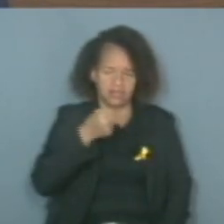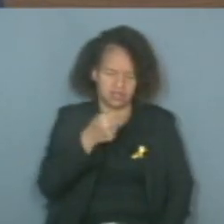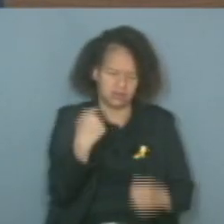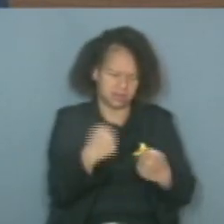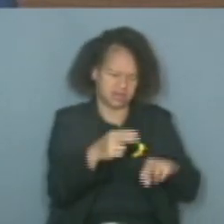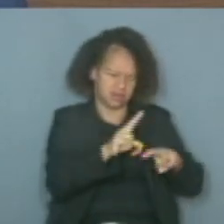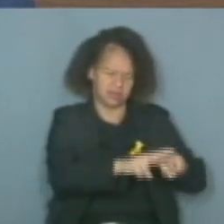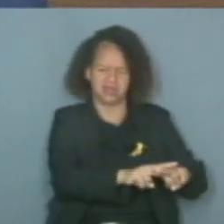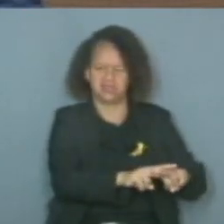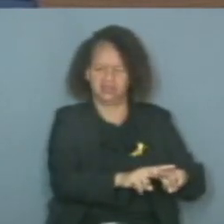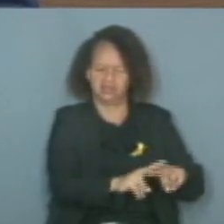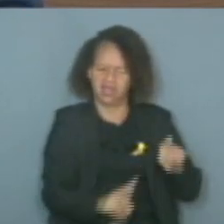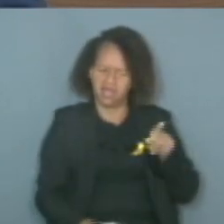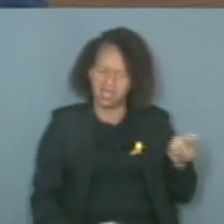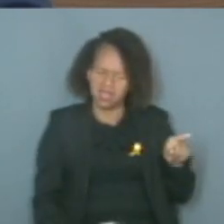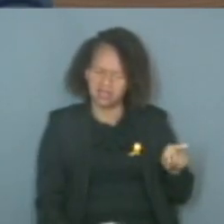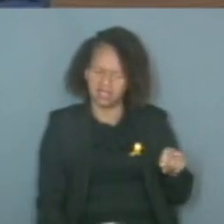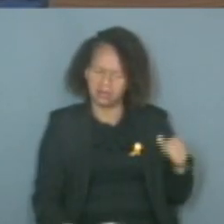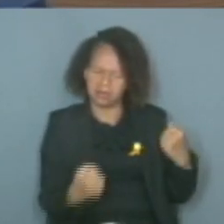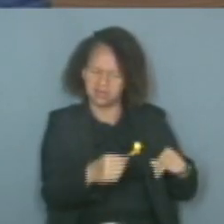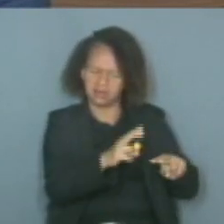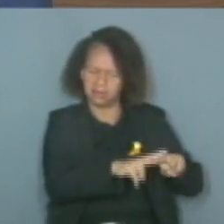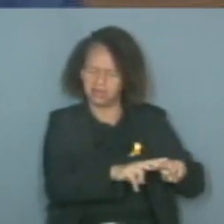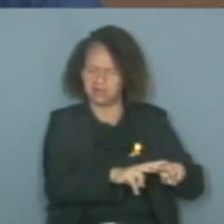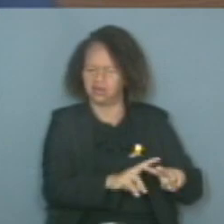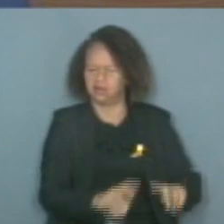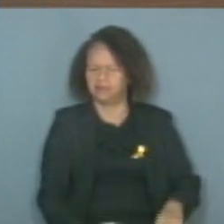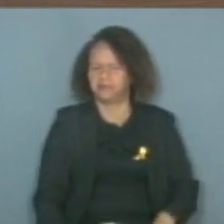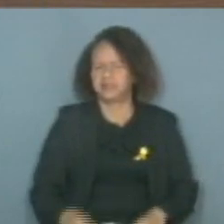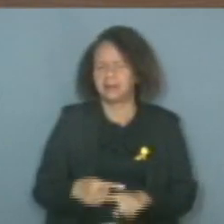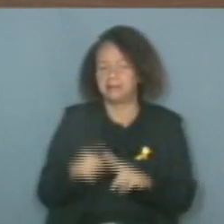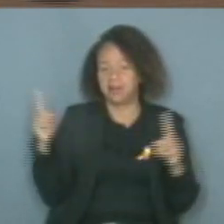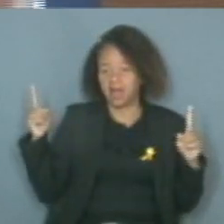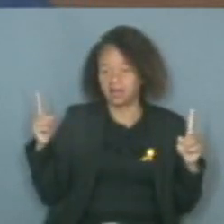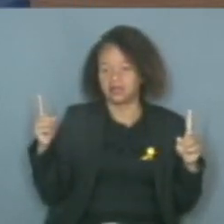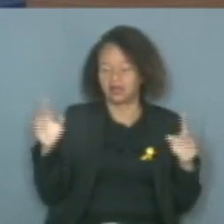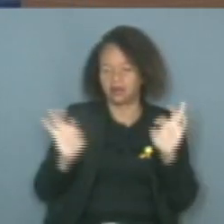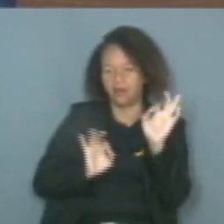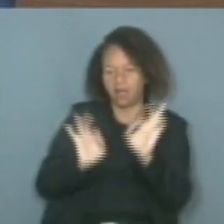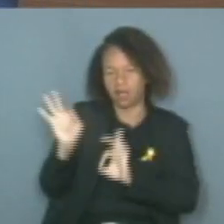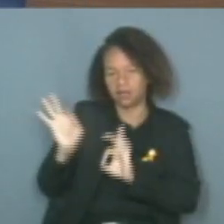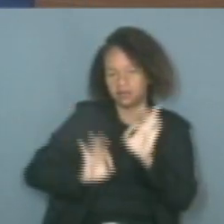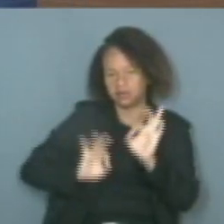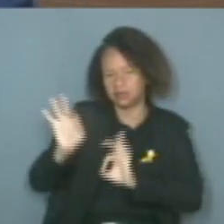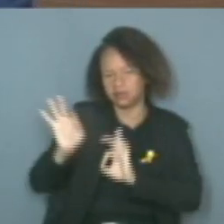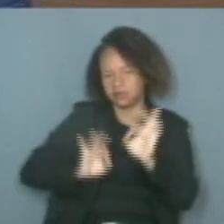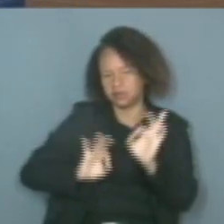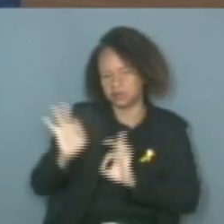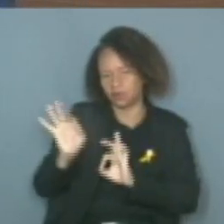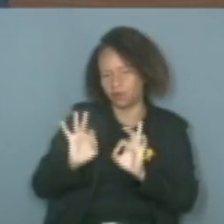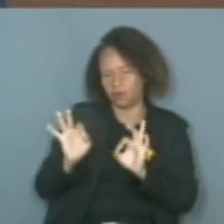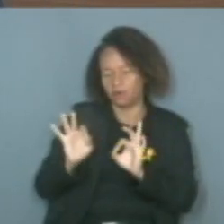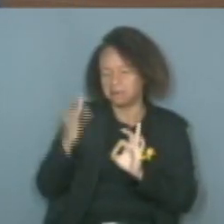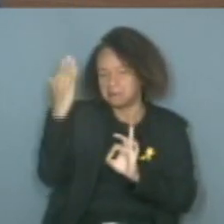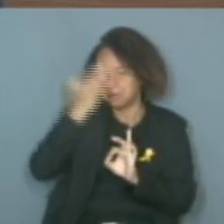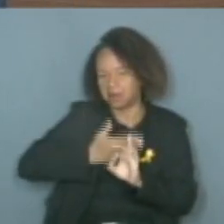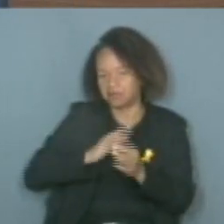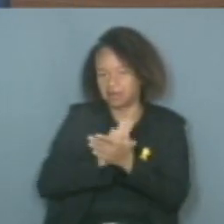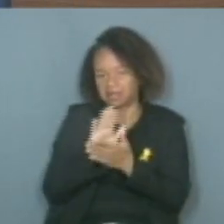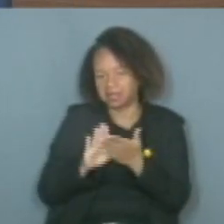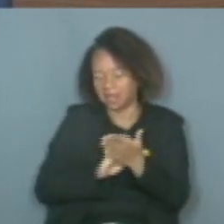prisão. Esse aí não precisa de prisão. Mas aquele que planejou nada de